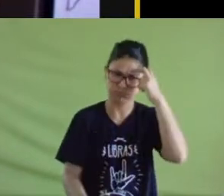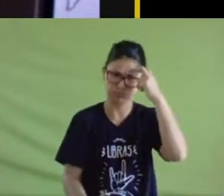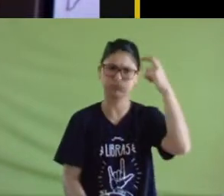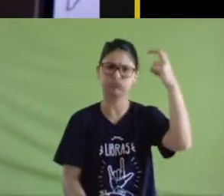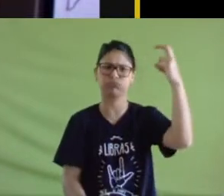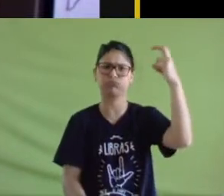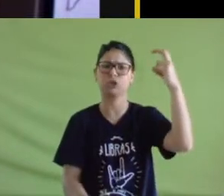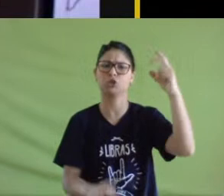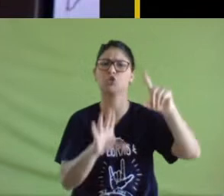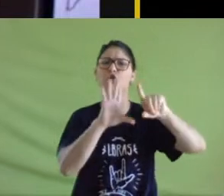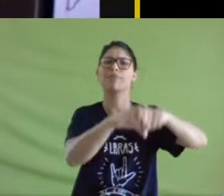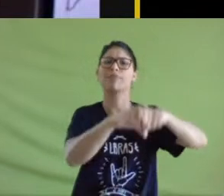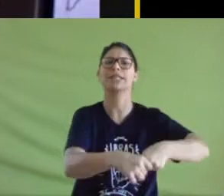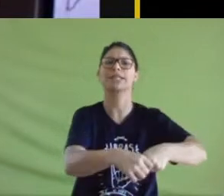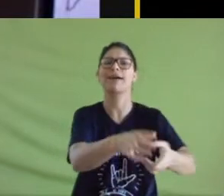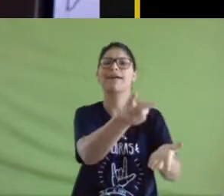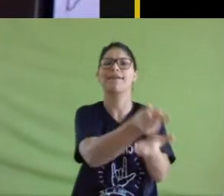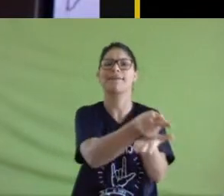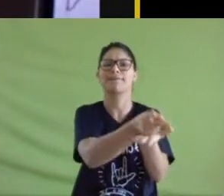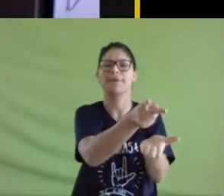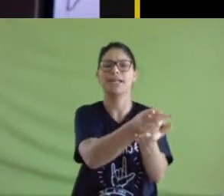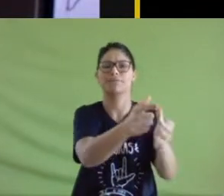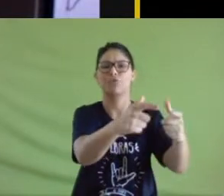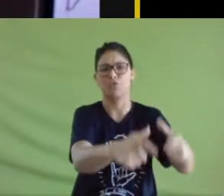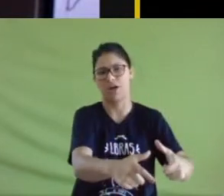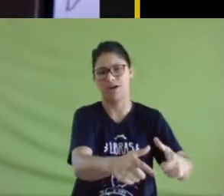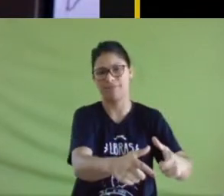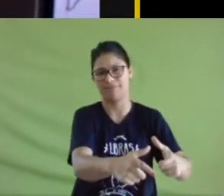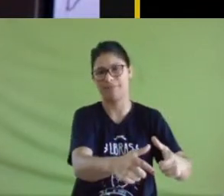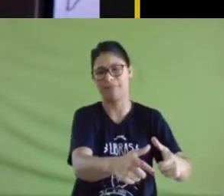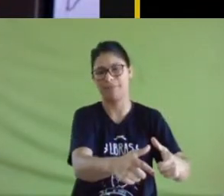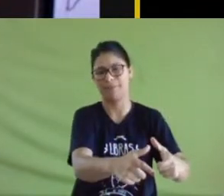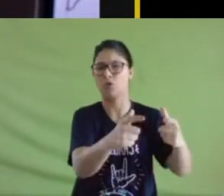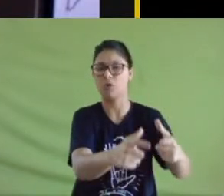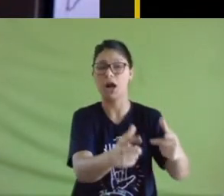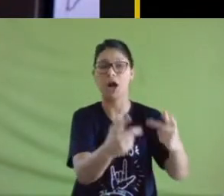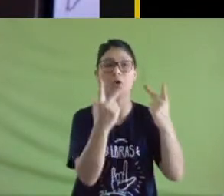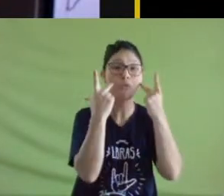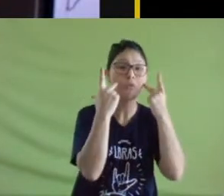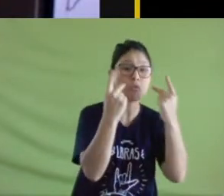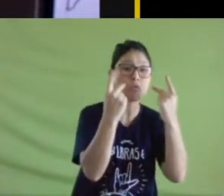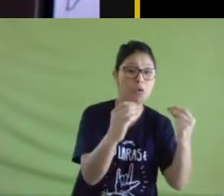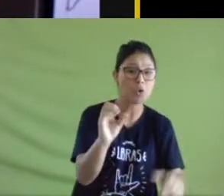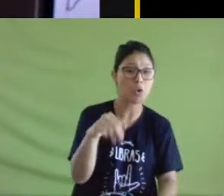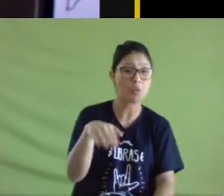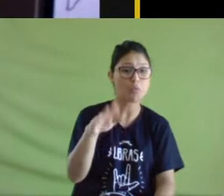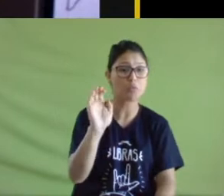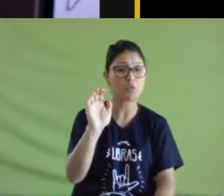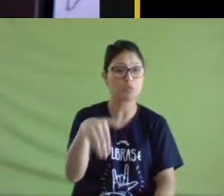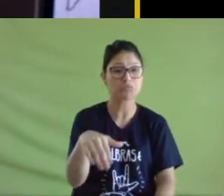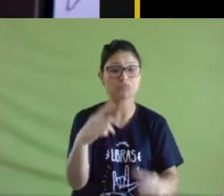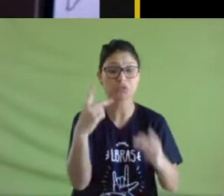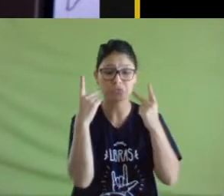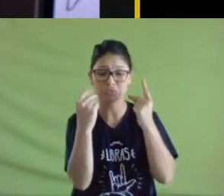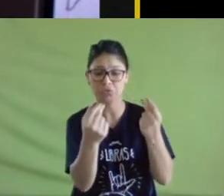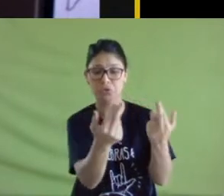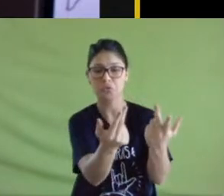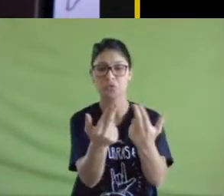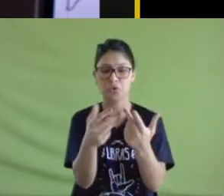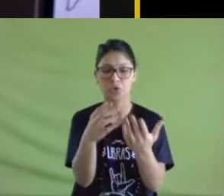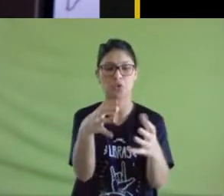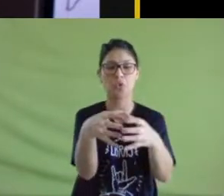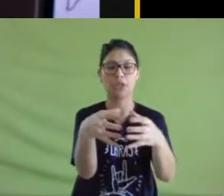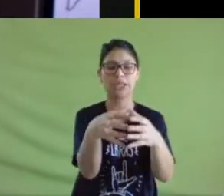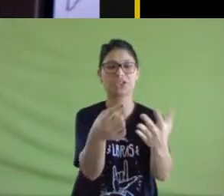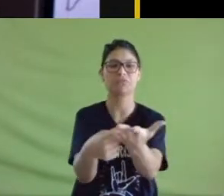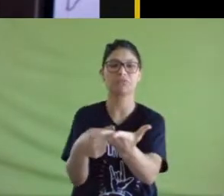mesmos lugares. Então, nesse sentido, o lugar fica comum. O lugar fica comum no sentido que ele é coletivo.